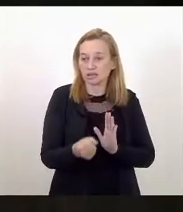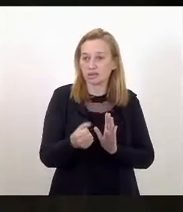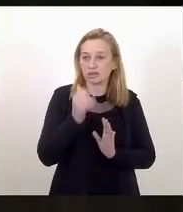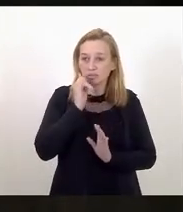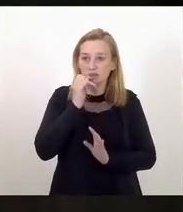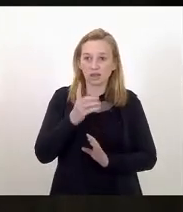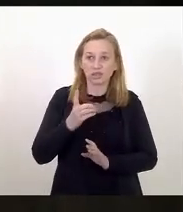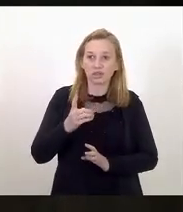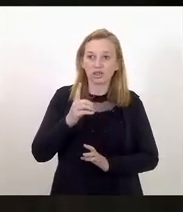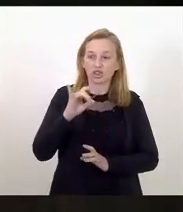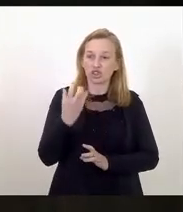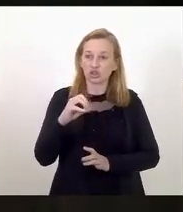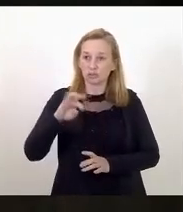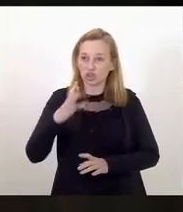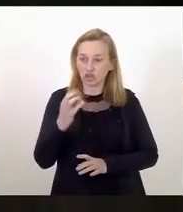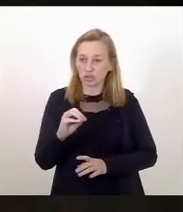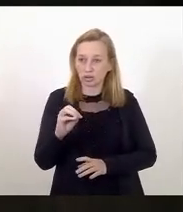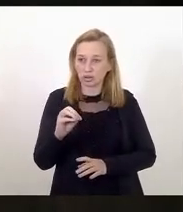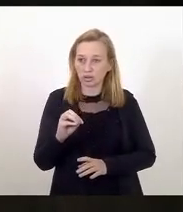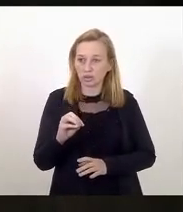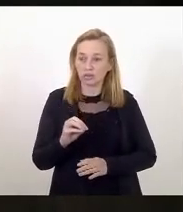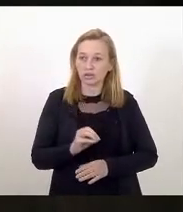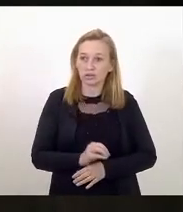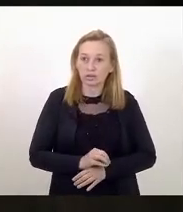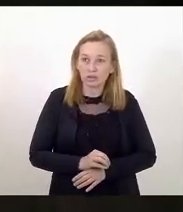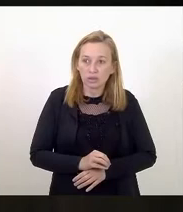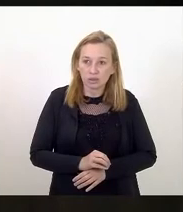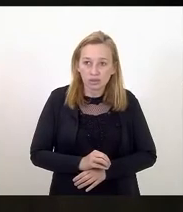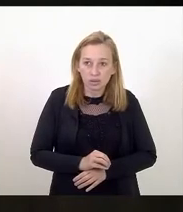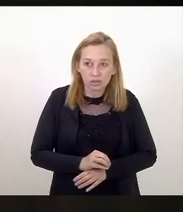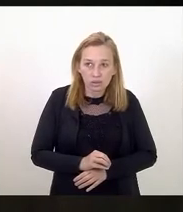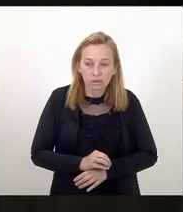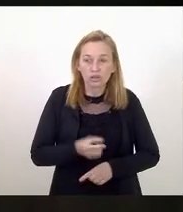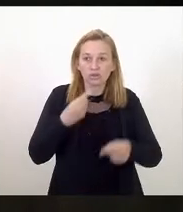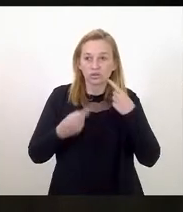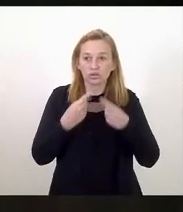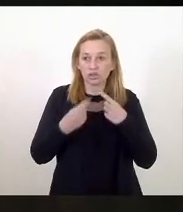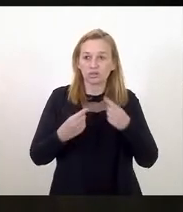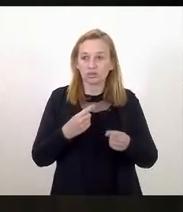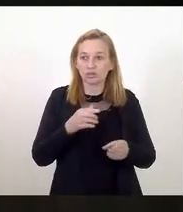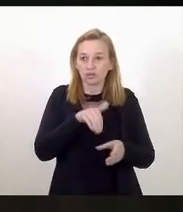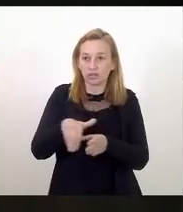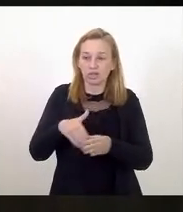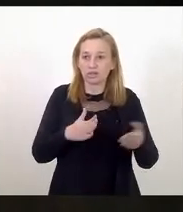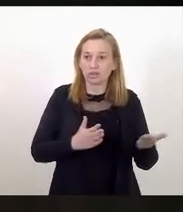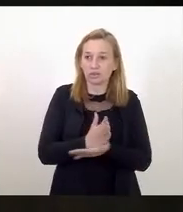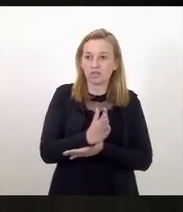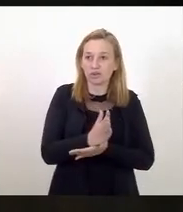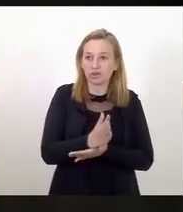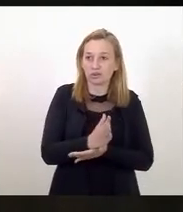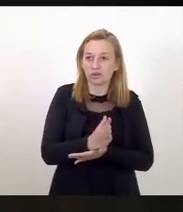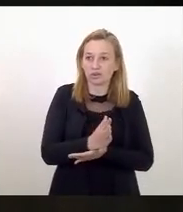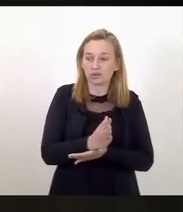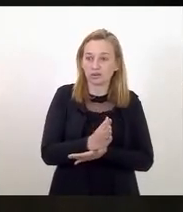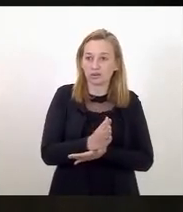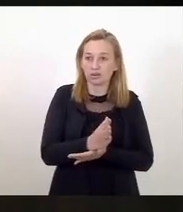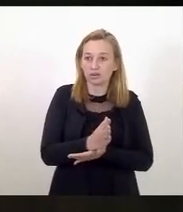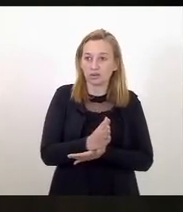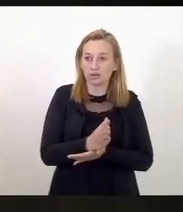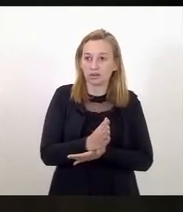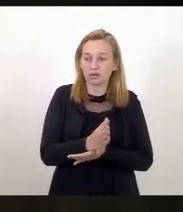do deputado Chico Machado. Em discussão, não havendo o ele discutir, em cerra da discussão, em votação, os senhores que aprovam, estão aprovados. Vai